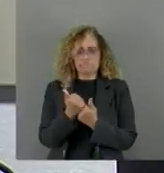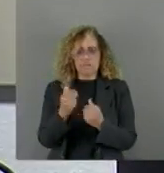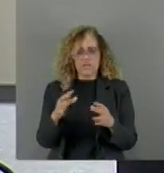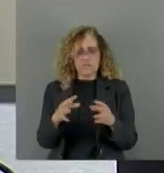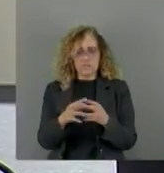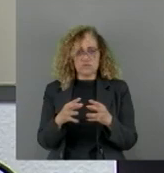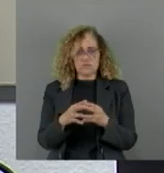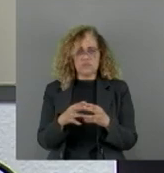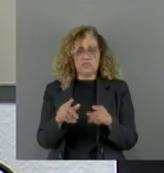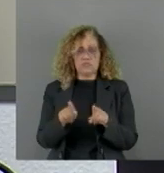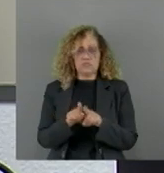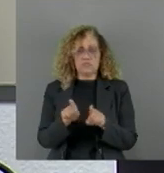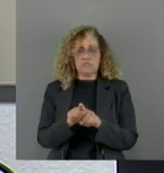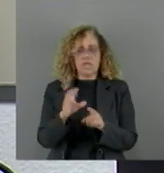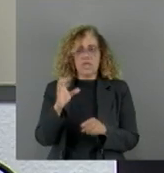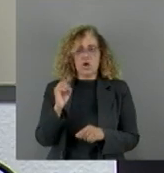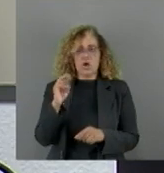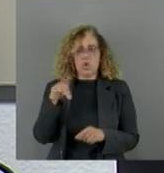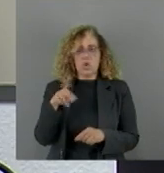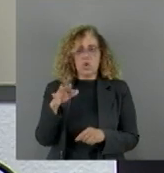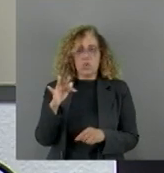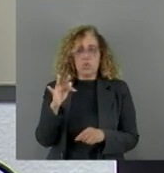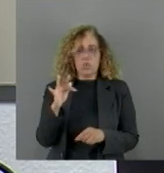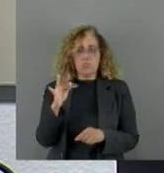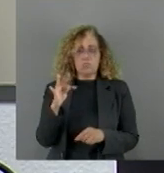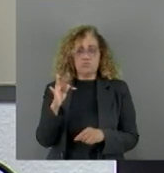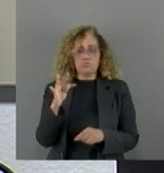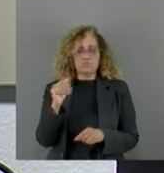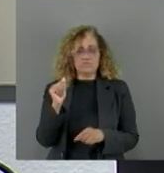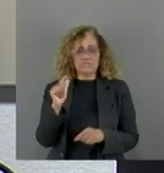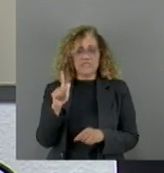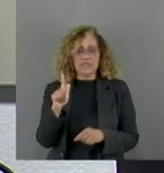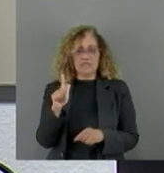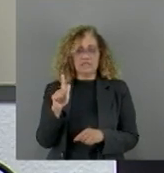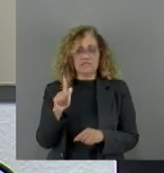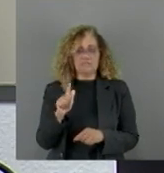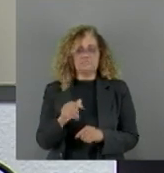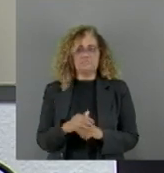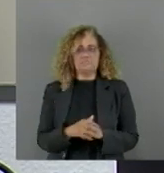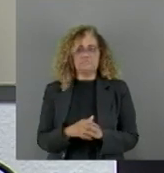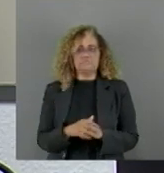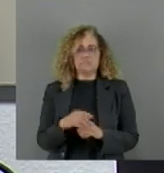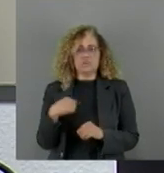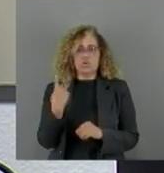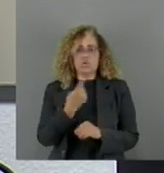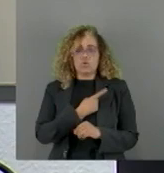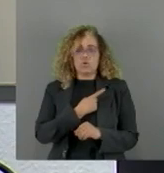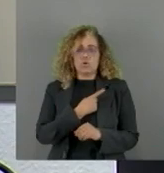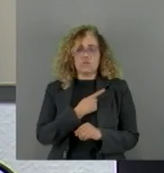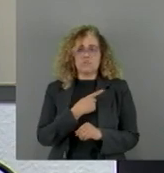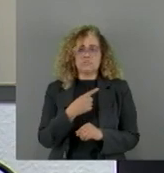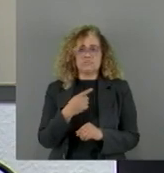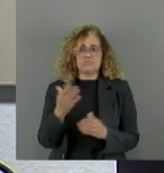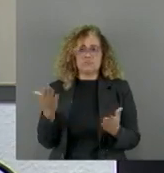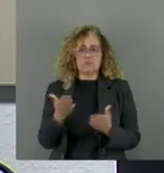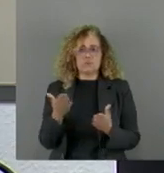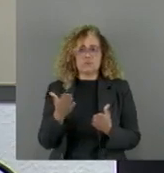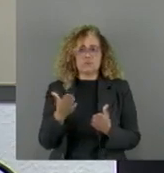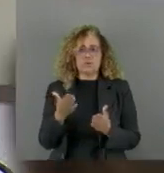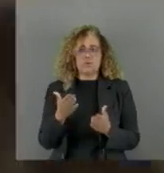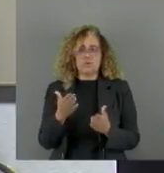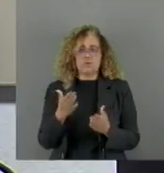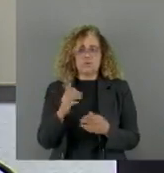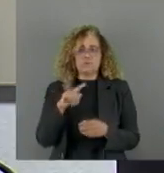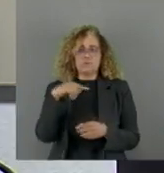da CONTAG, Confederação Nacional dos Trabalhadores da Agricultura, nós estamos adiando para a